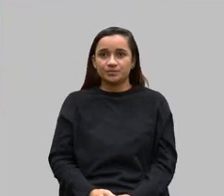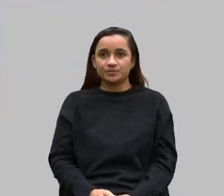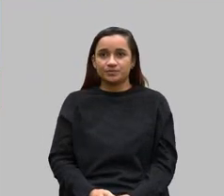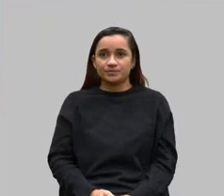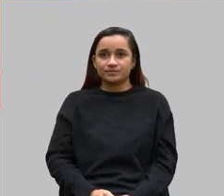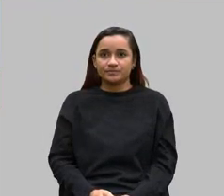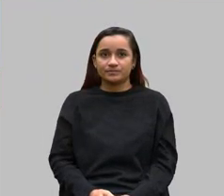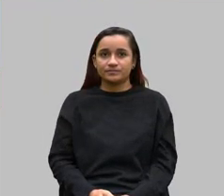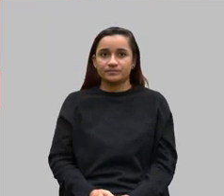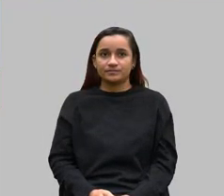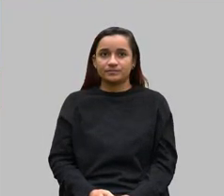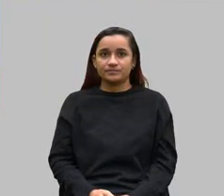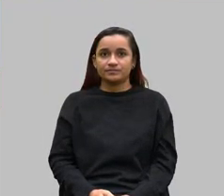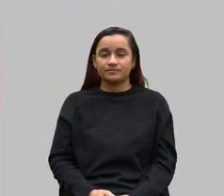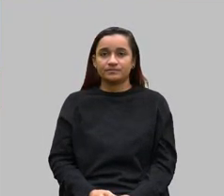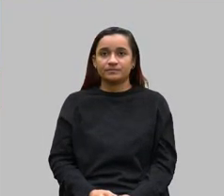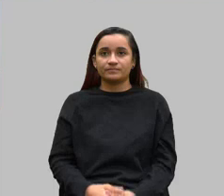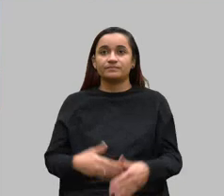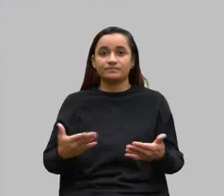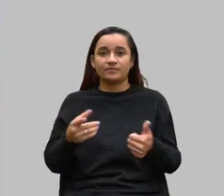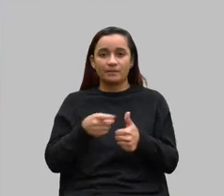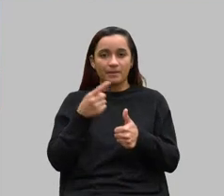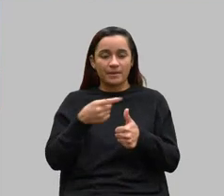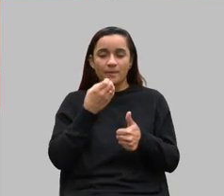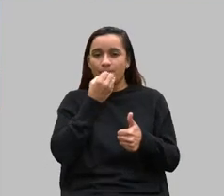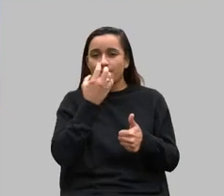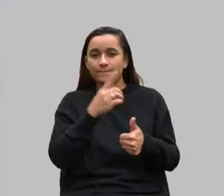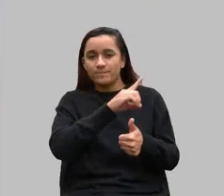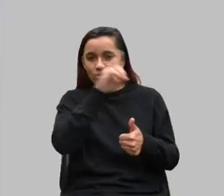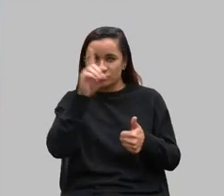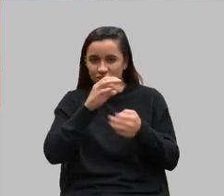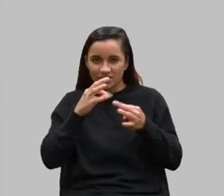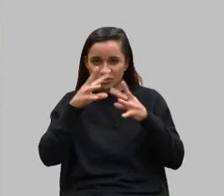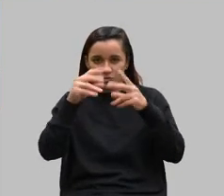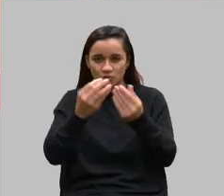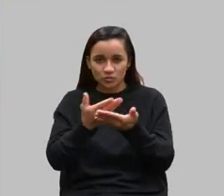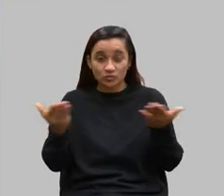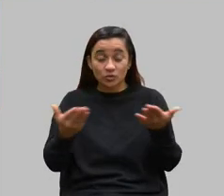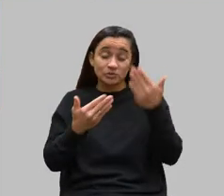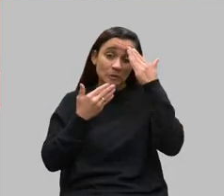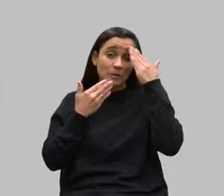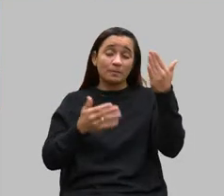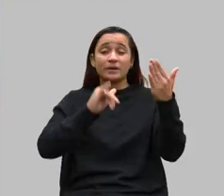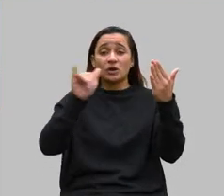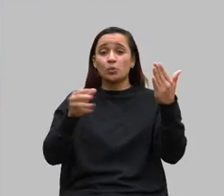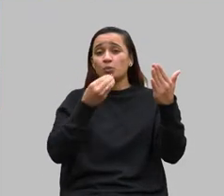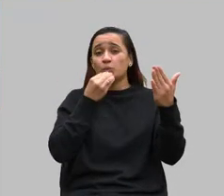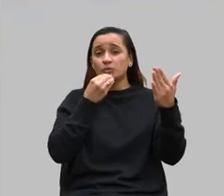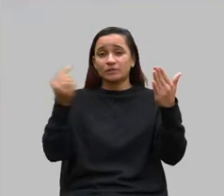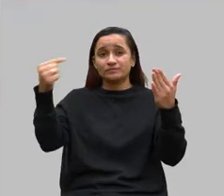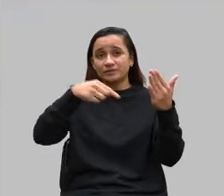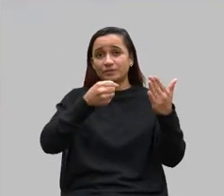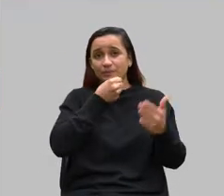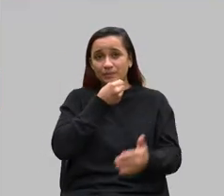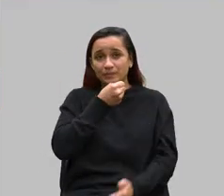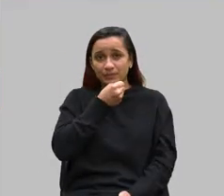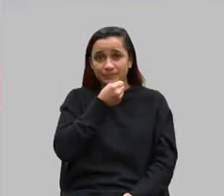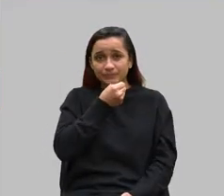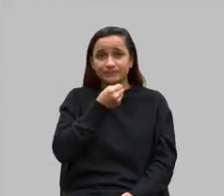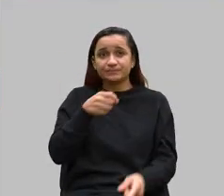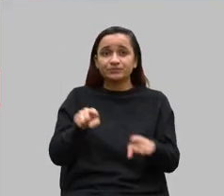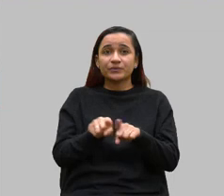Silva primeiro Bom dia a todos Obrigado pela oportunidade de tá falando aqui muito obrigado Nossa